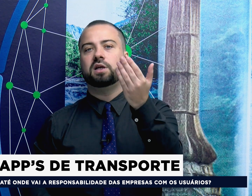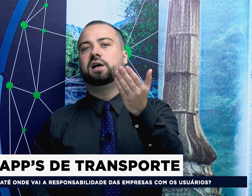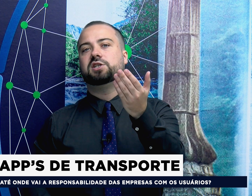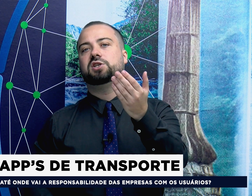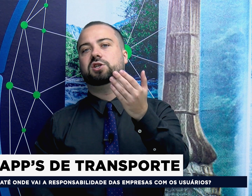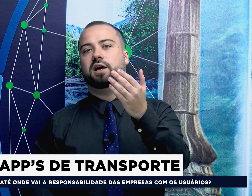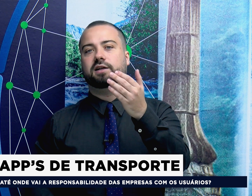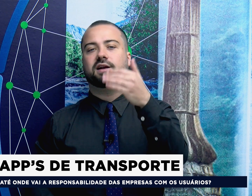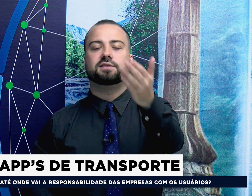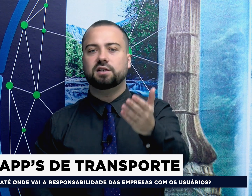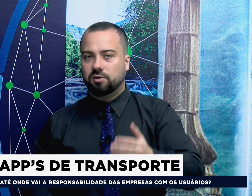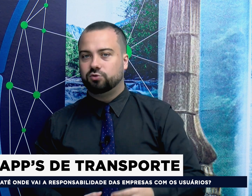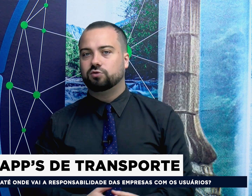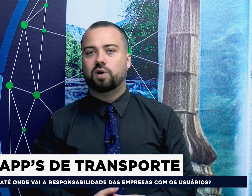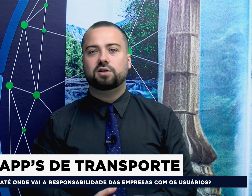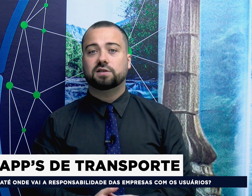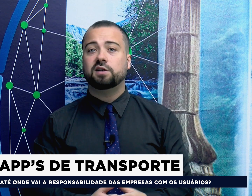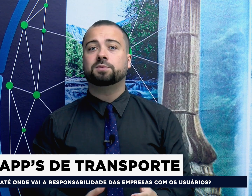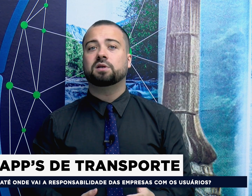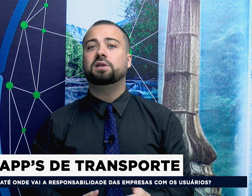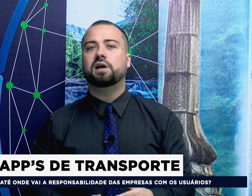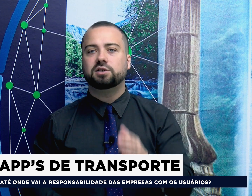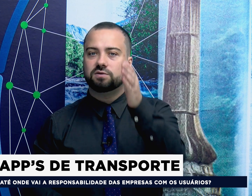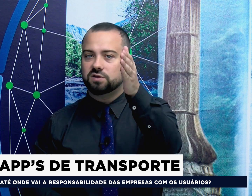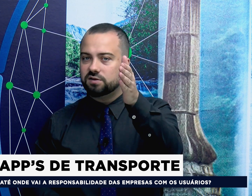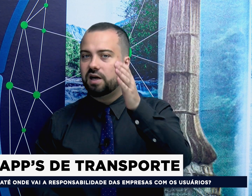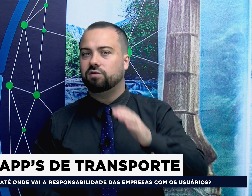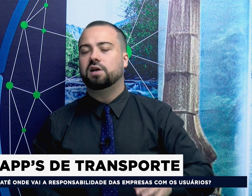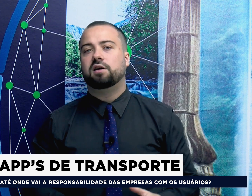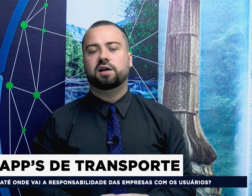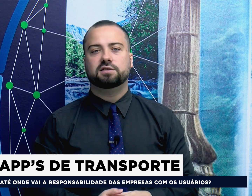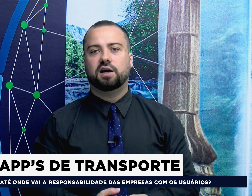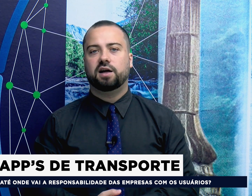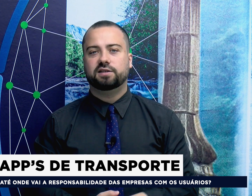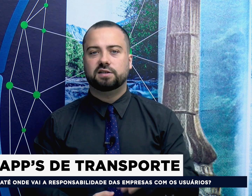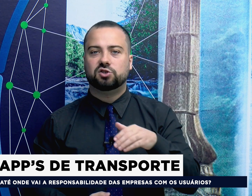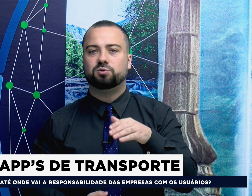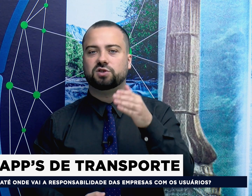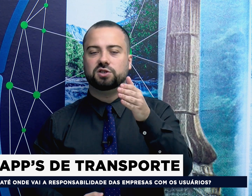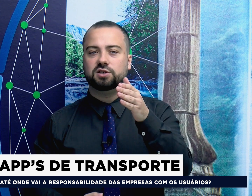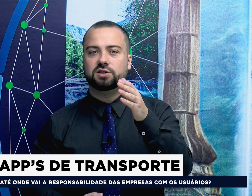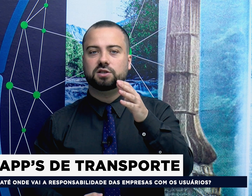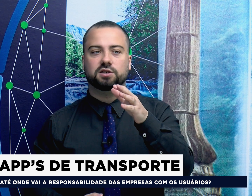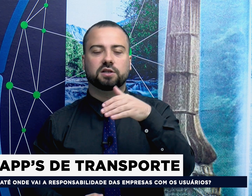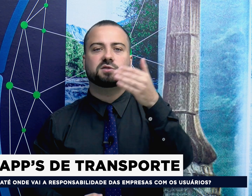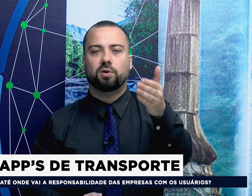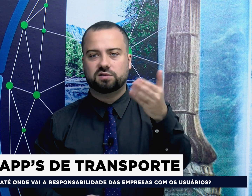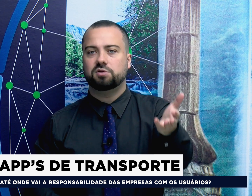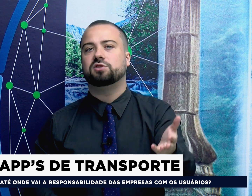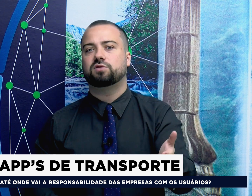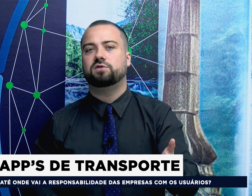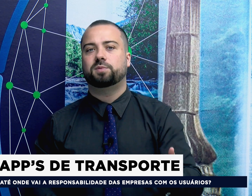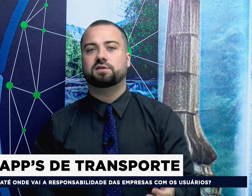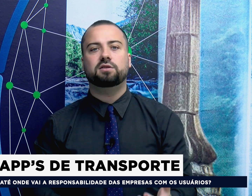pena também a gente trazer para os usuários essa responsabilidade que vocês devem realizar esse tipo de